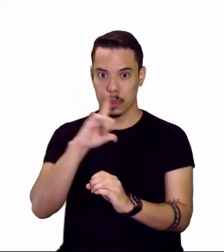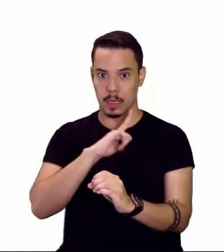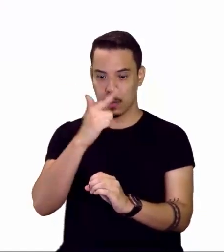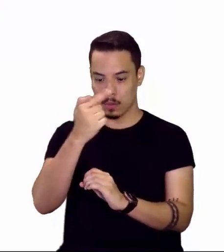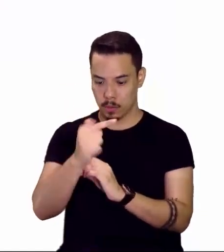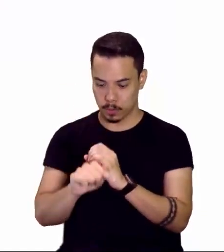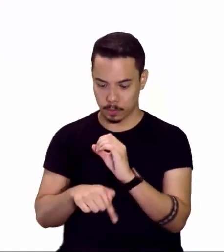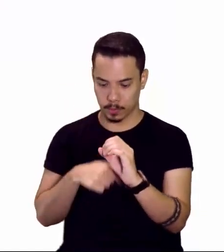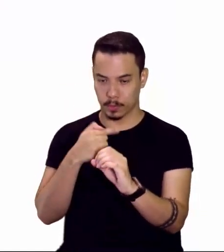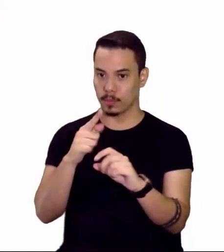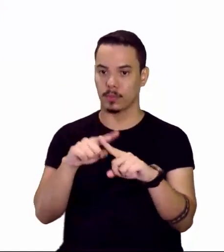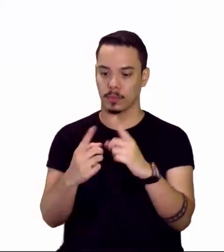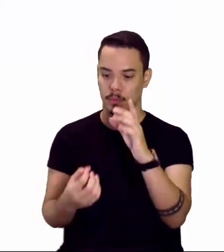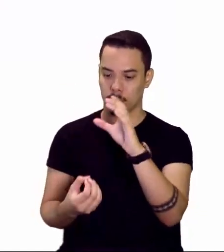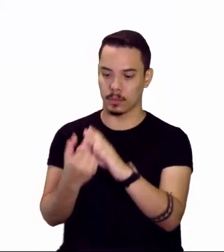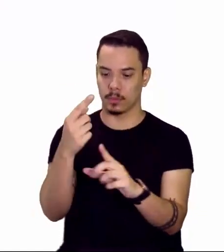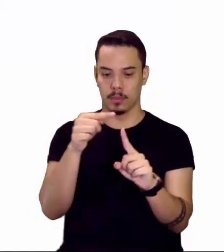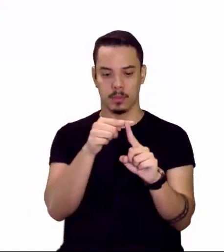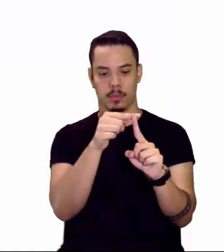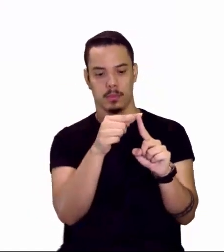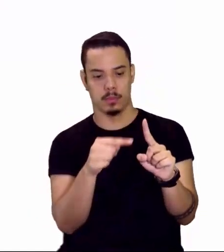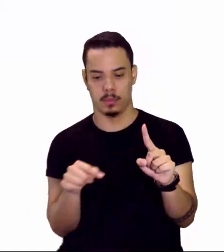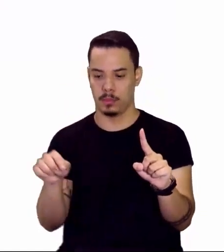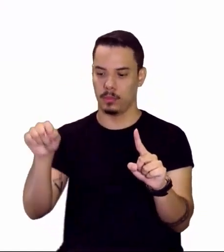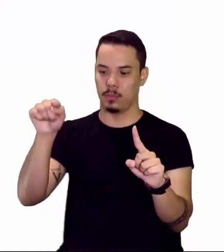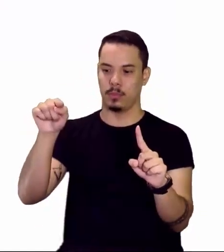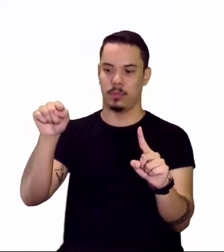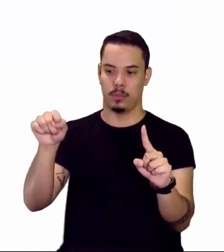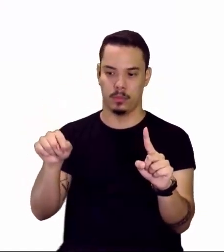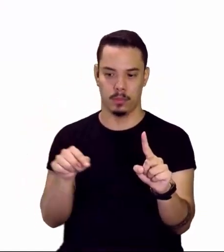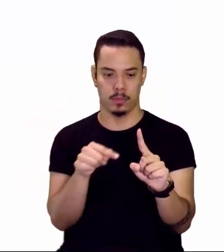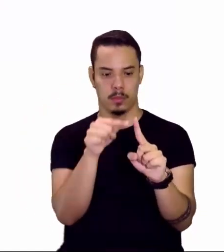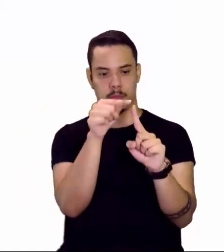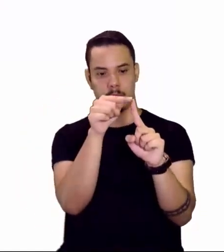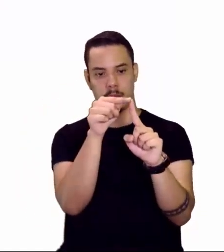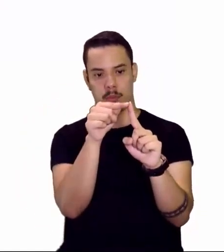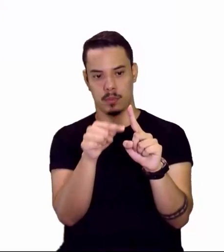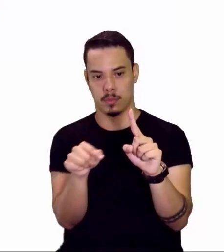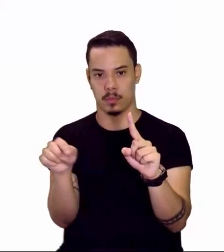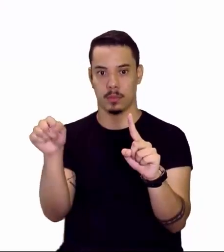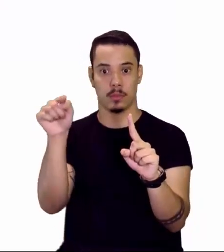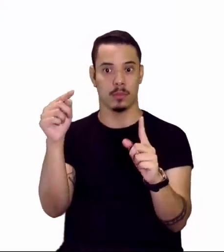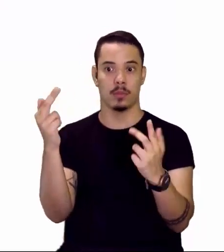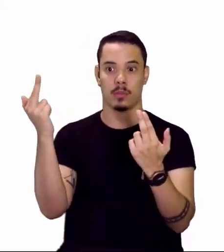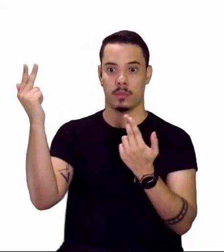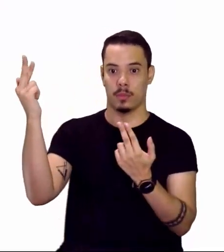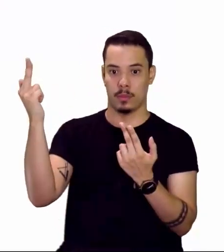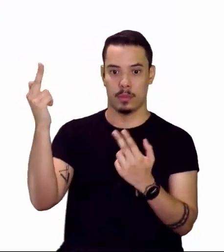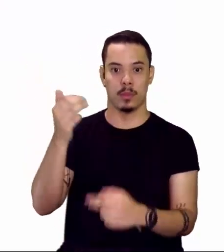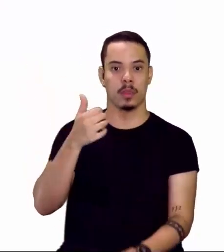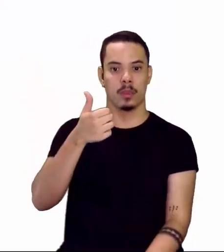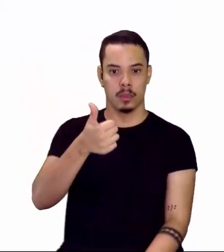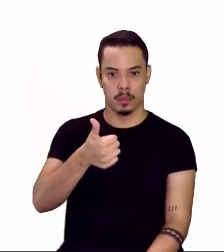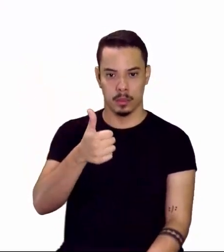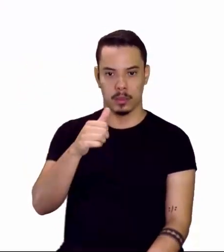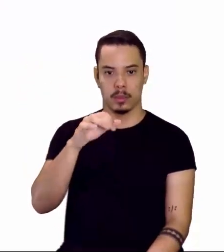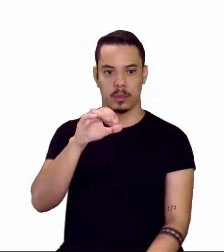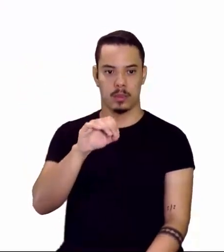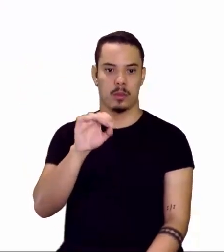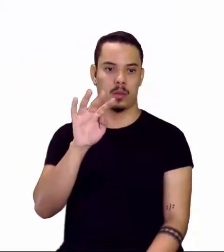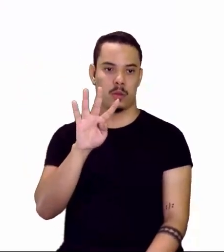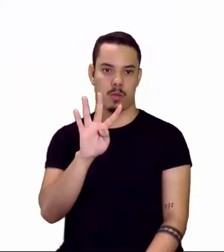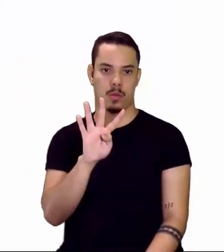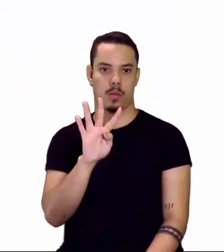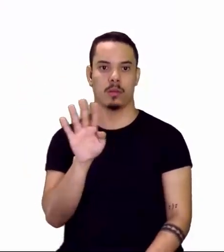ângulo, e que o ângulo continua sendo, no caso como da água, 104 graus e 5